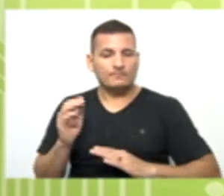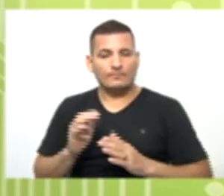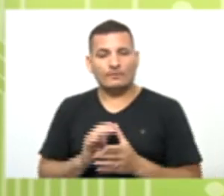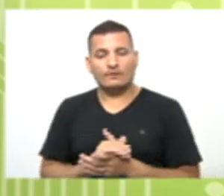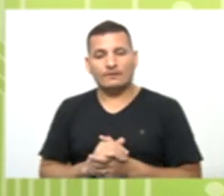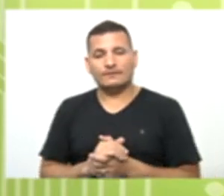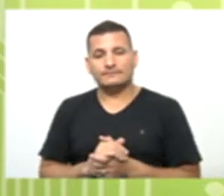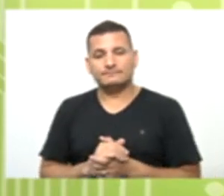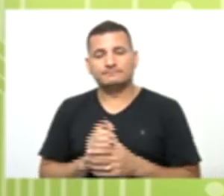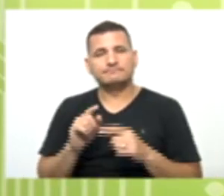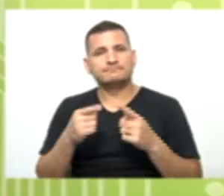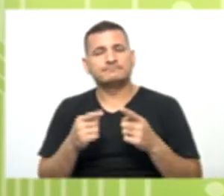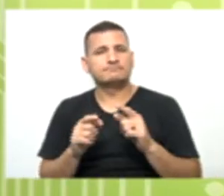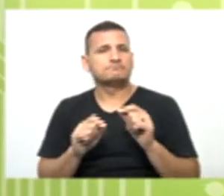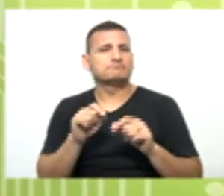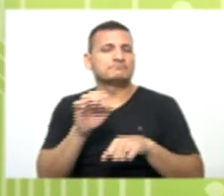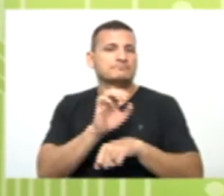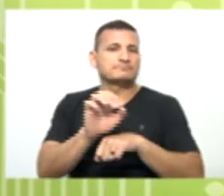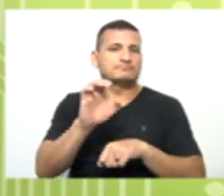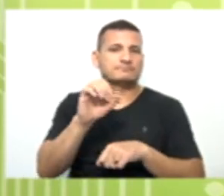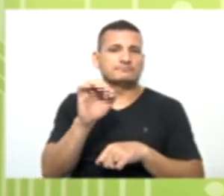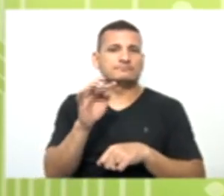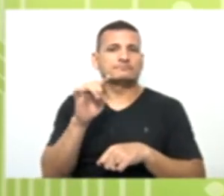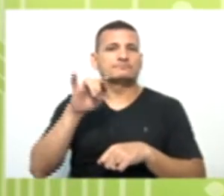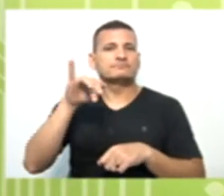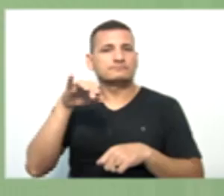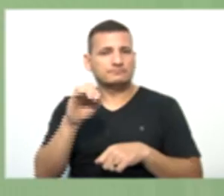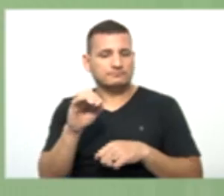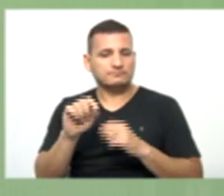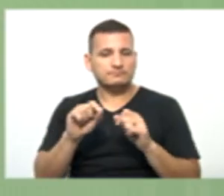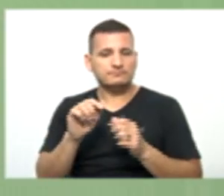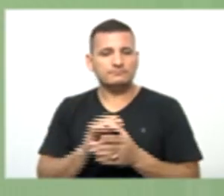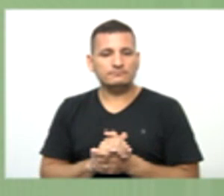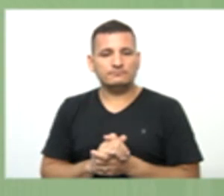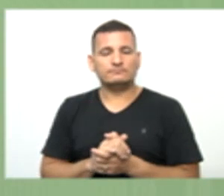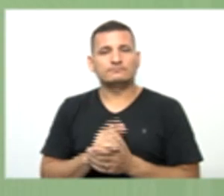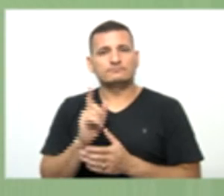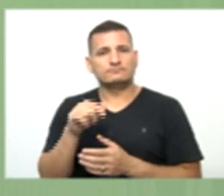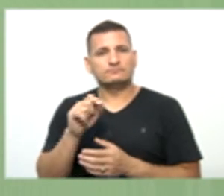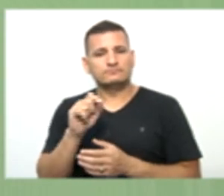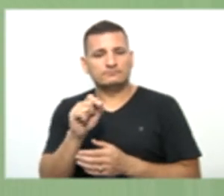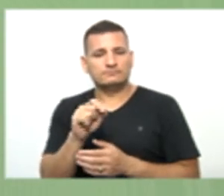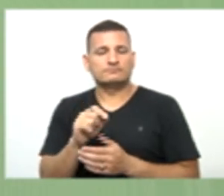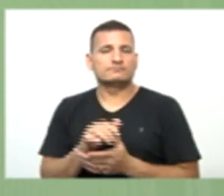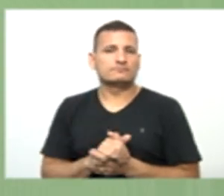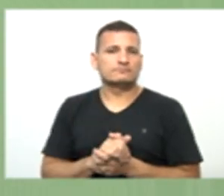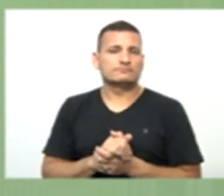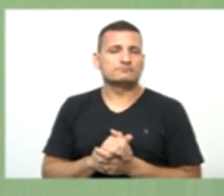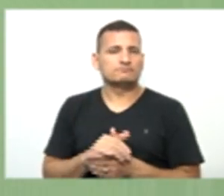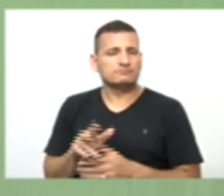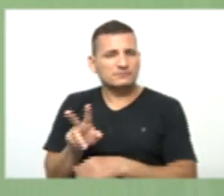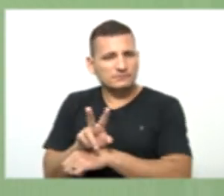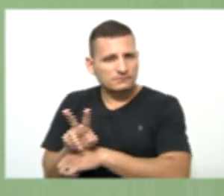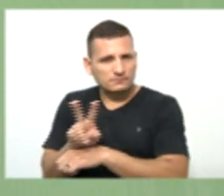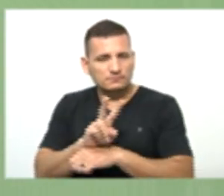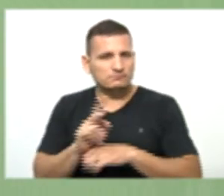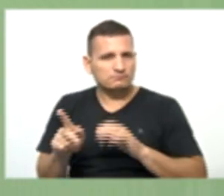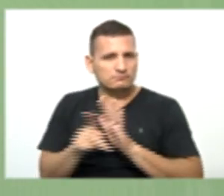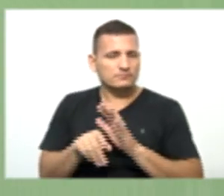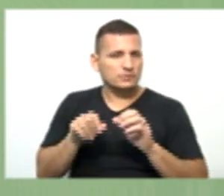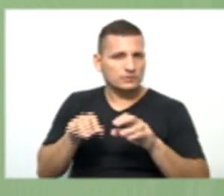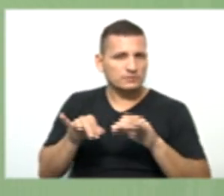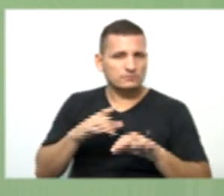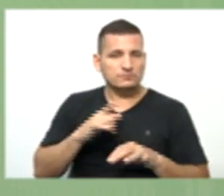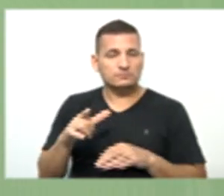Mas então, o que é estágio? Olha só, o estágio é ato educativo supervisionado, desenvolvido